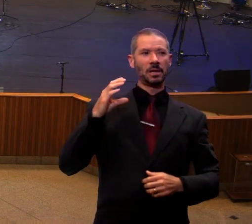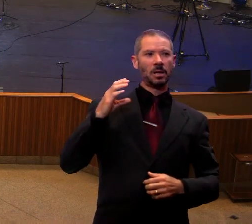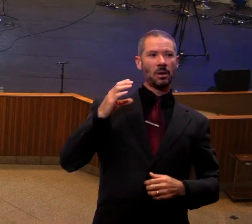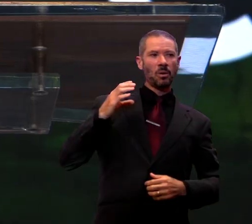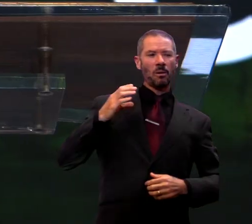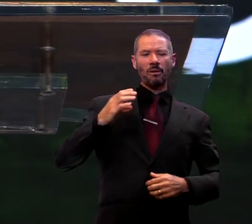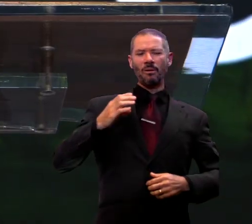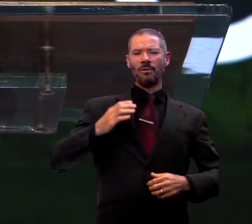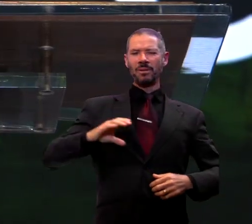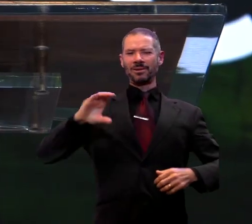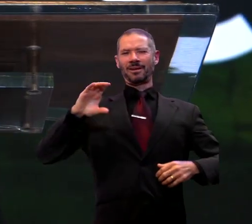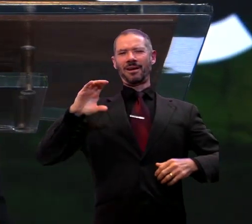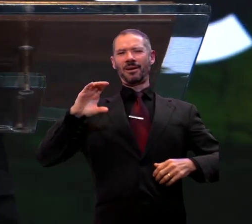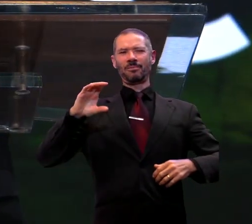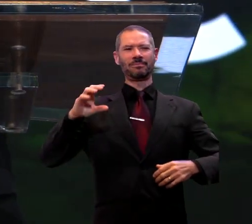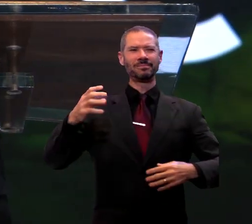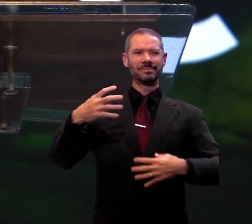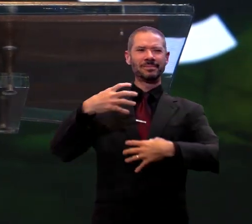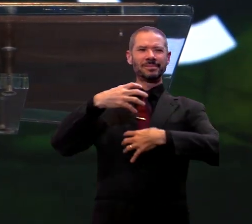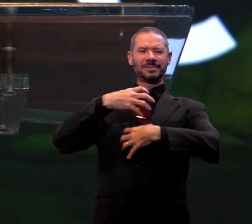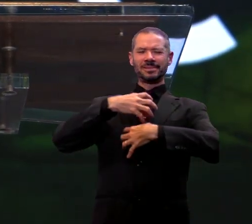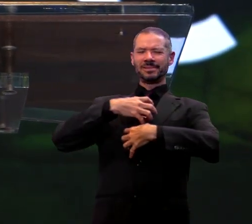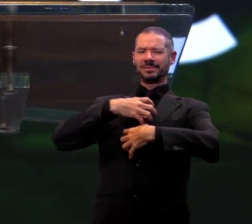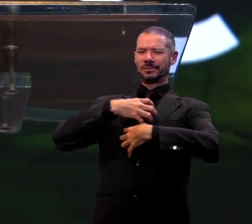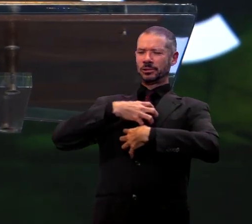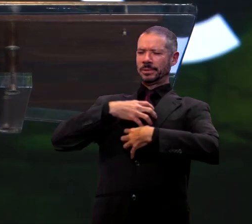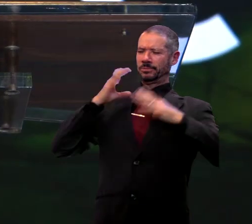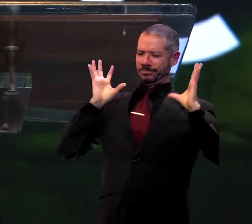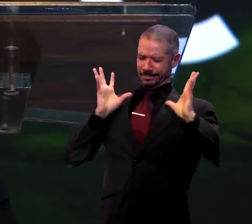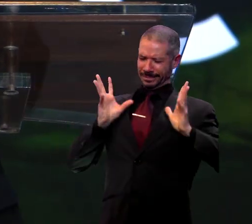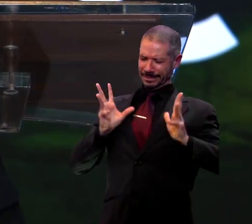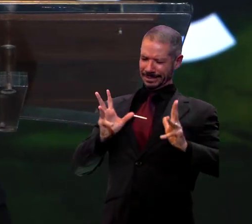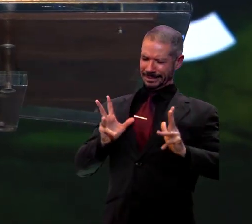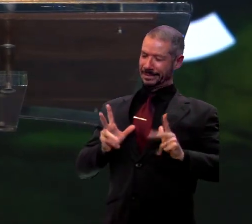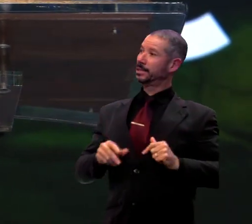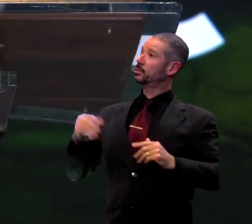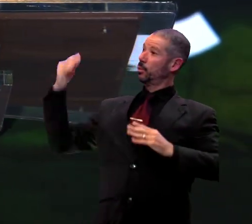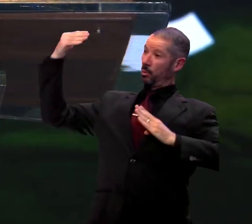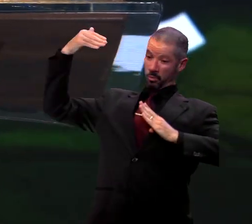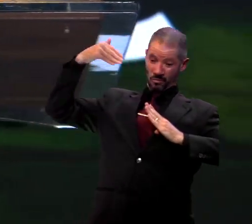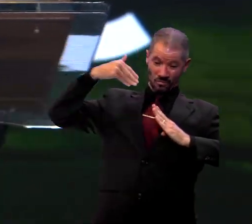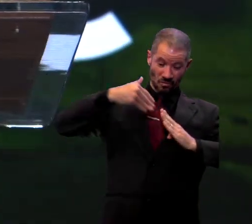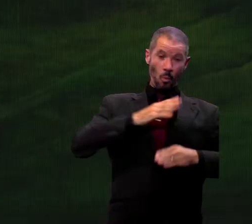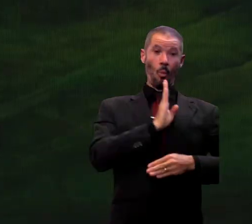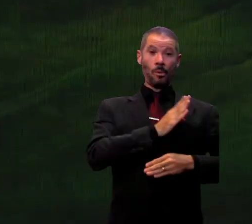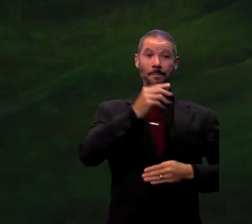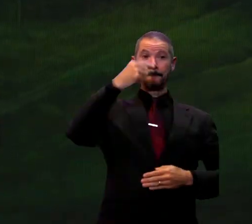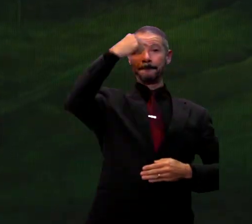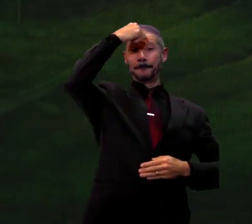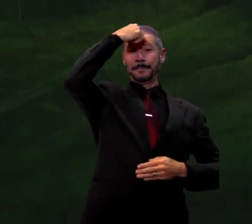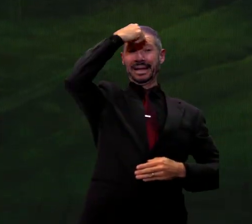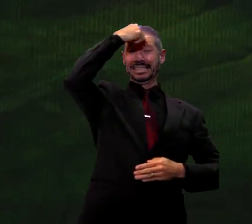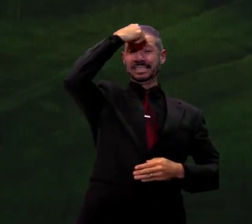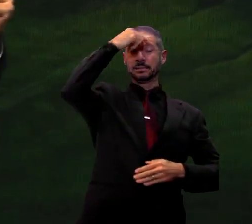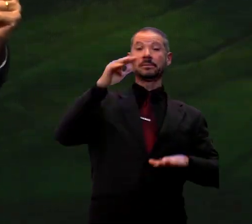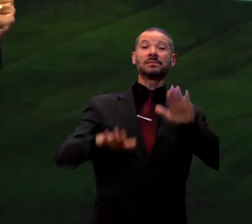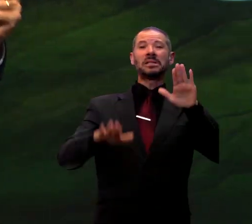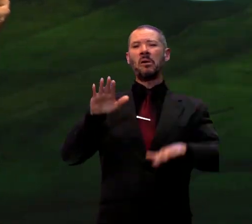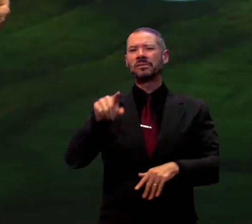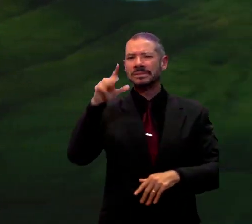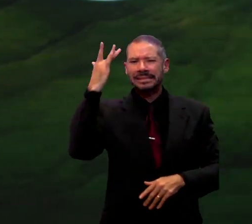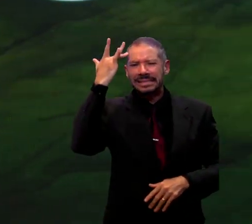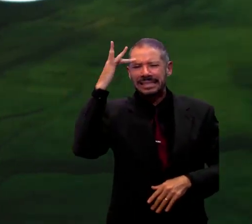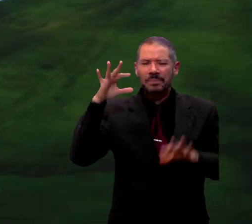Compaixão, sentimento santo sendo produzido por Deus dentro do teu coração, da tua mente. Talvez você não